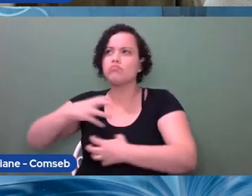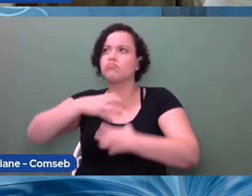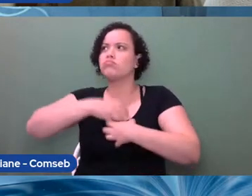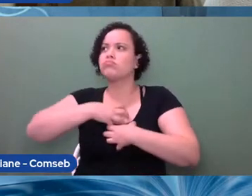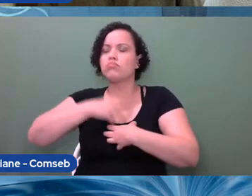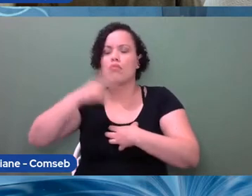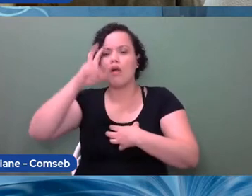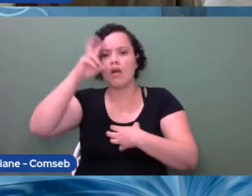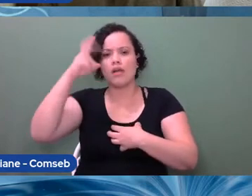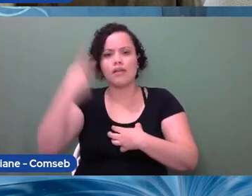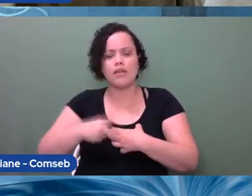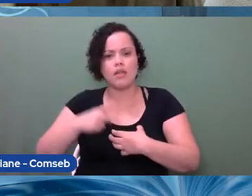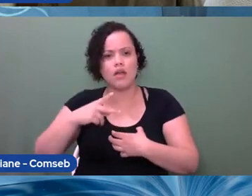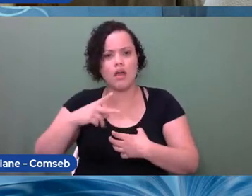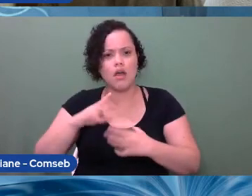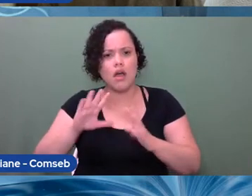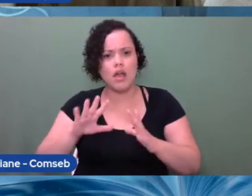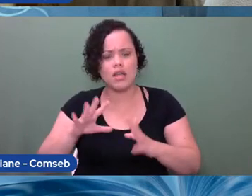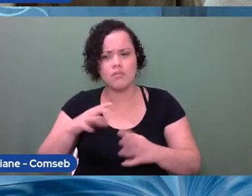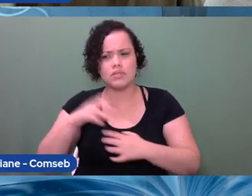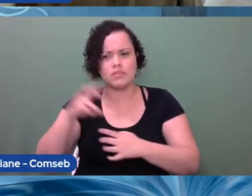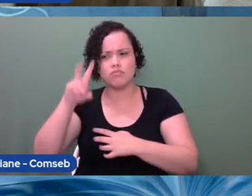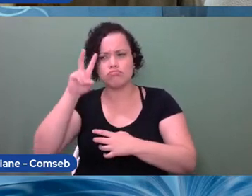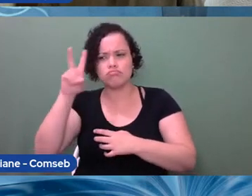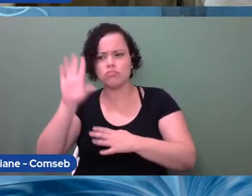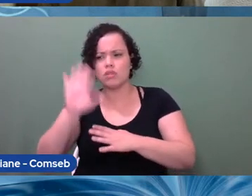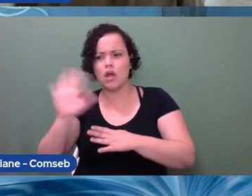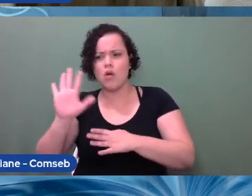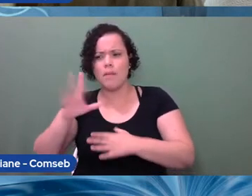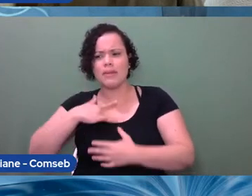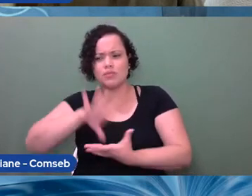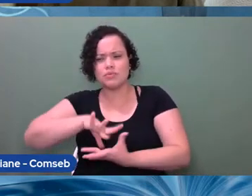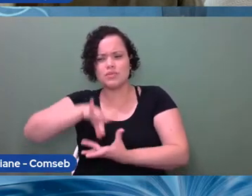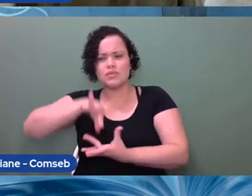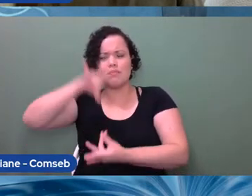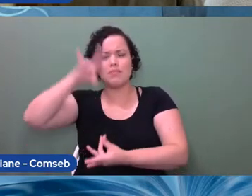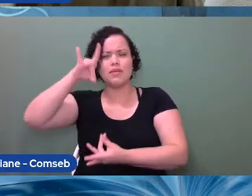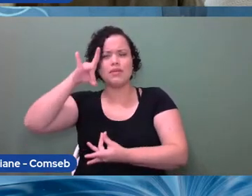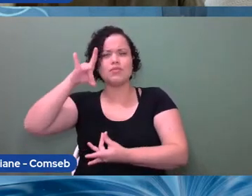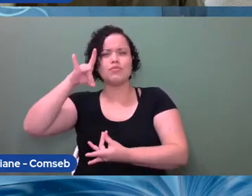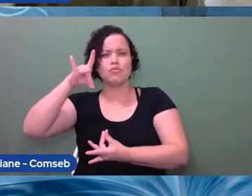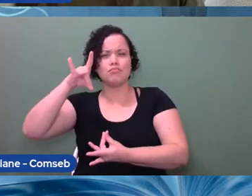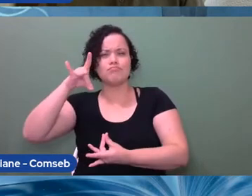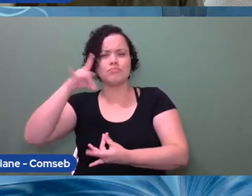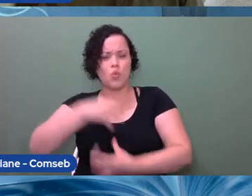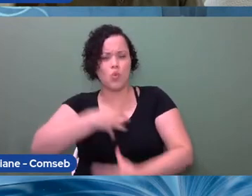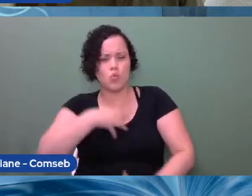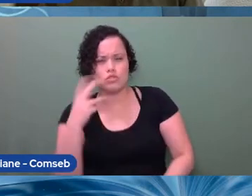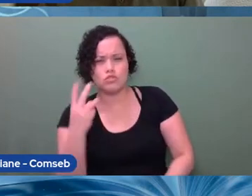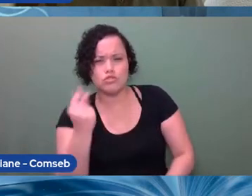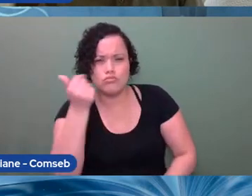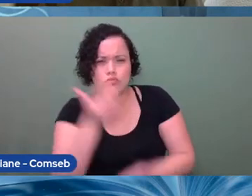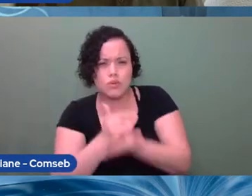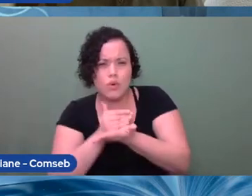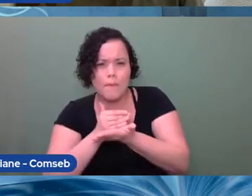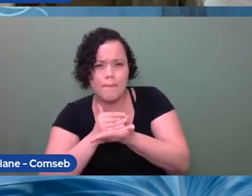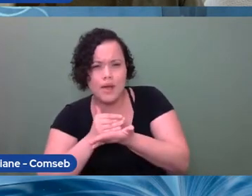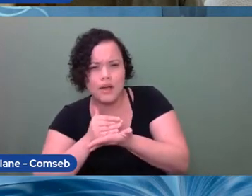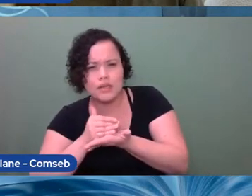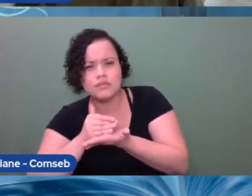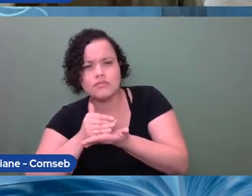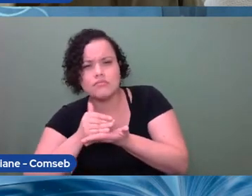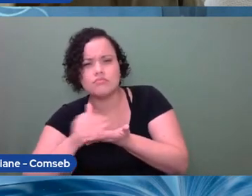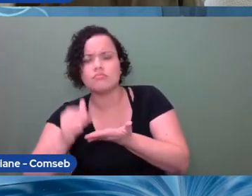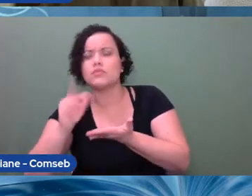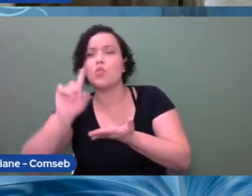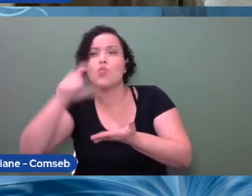inteligente com instinto e passa a ser agora ser um espírito com instinto que vai começar a desenvolver outro banco de memória,